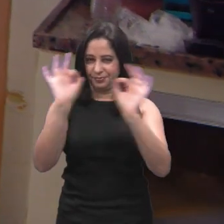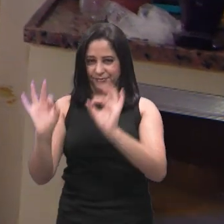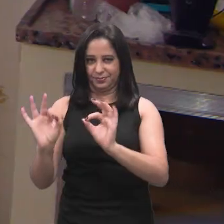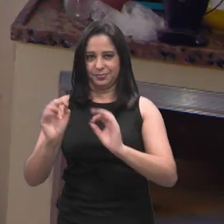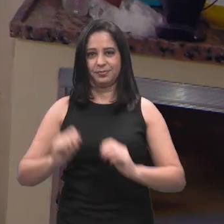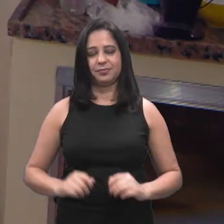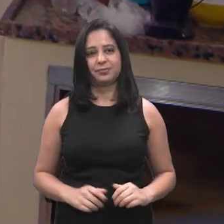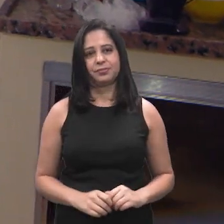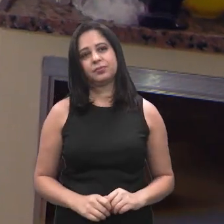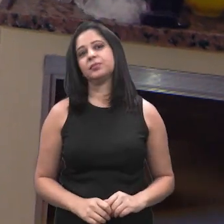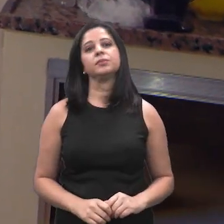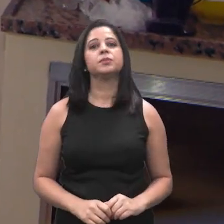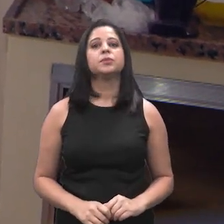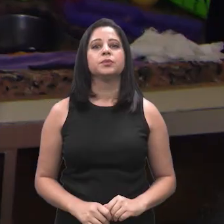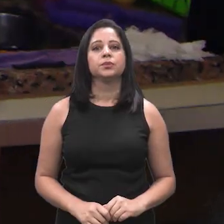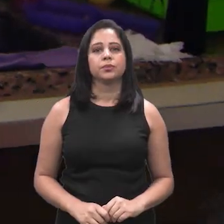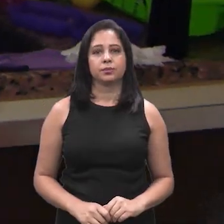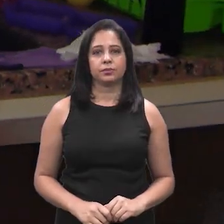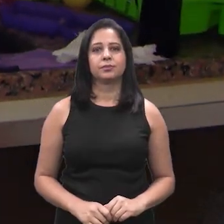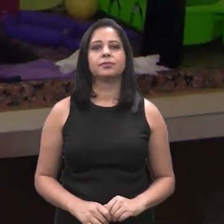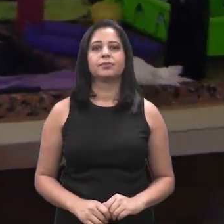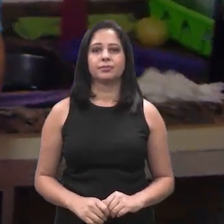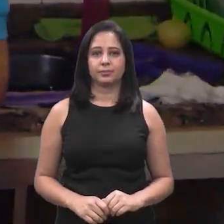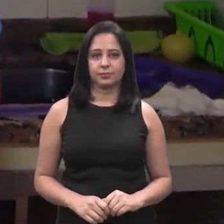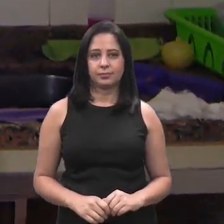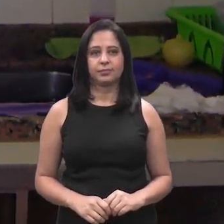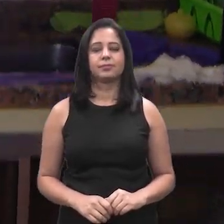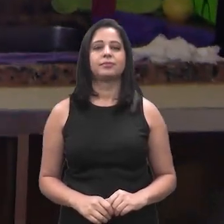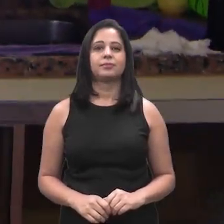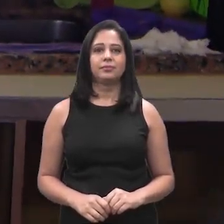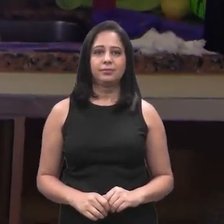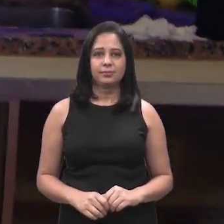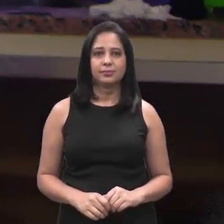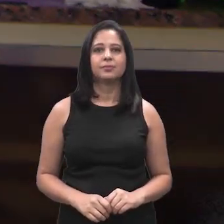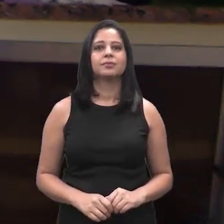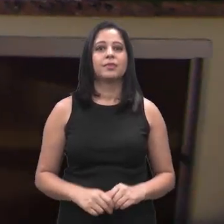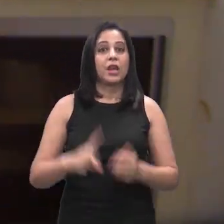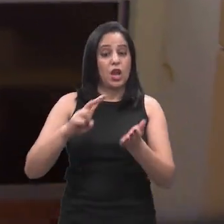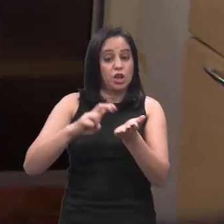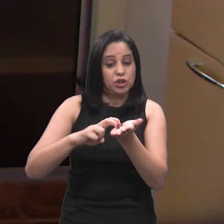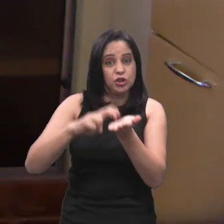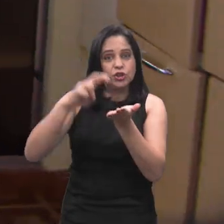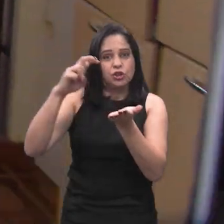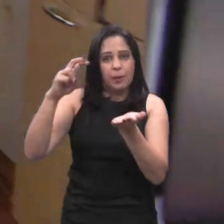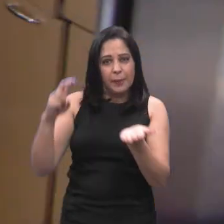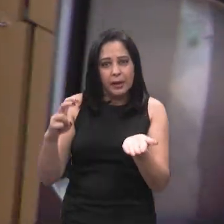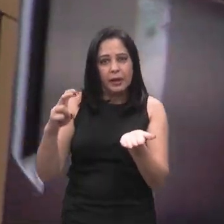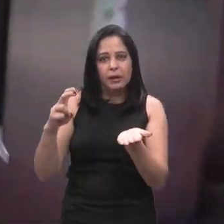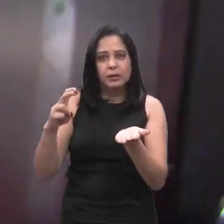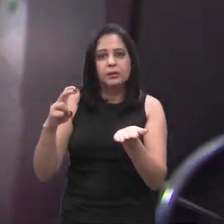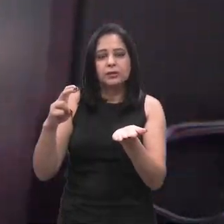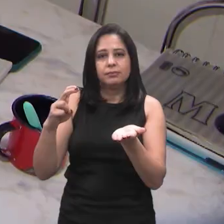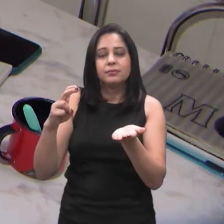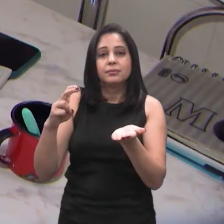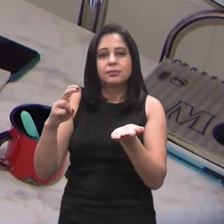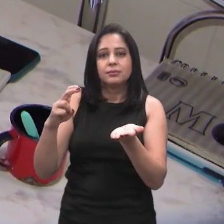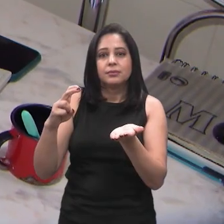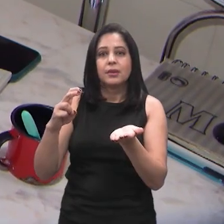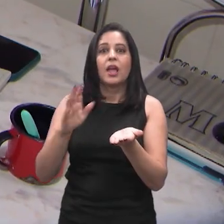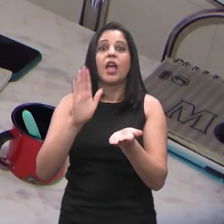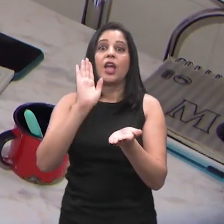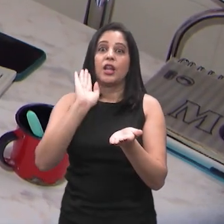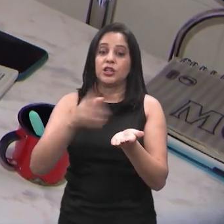nas primeiras horas da manhã, antes mesmo do café, seu Júlio já tem um compromisso importante: